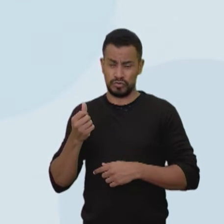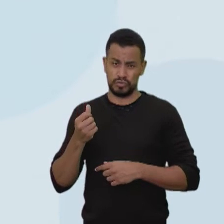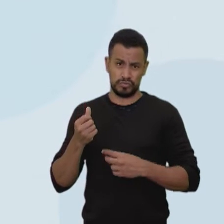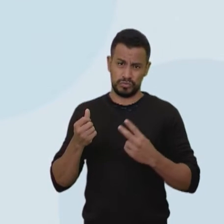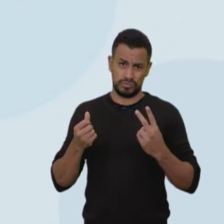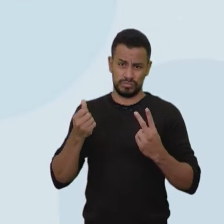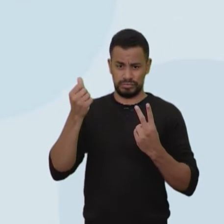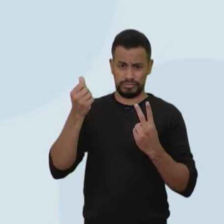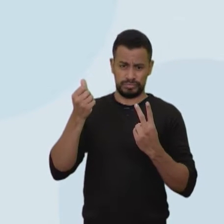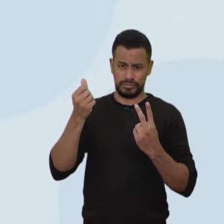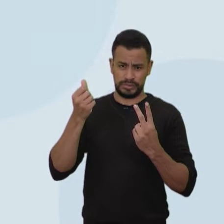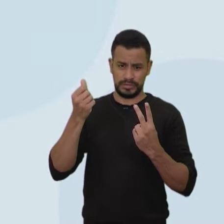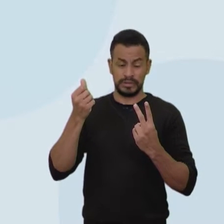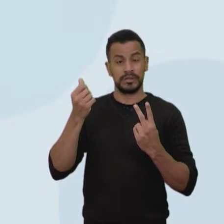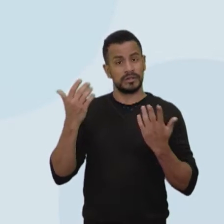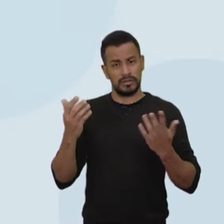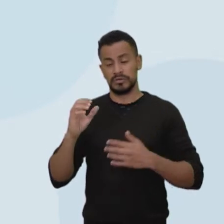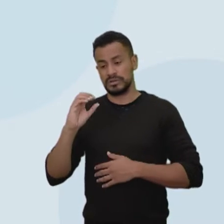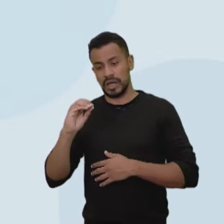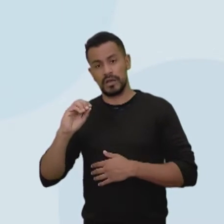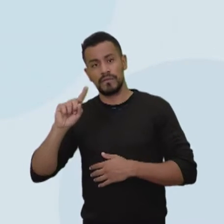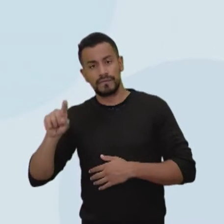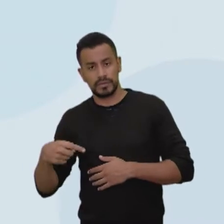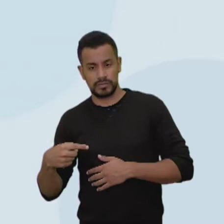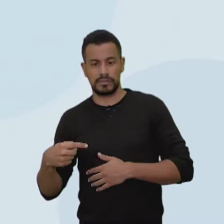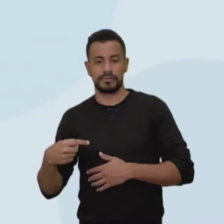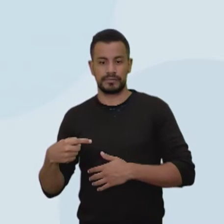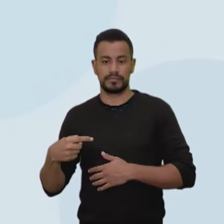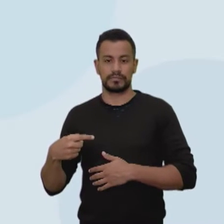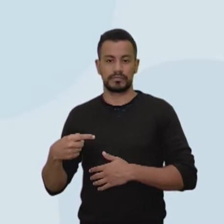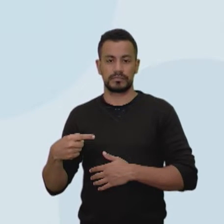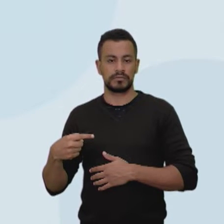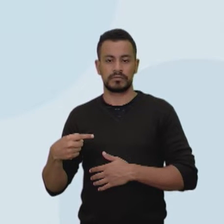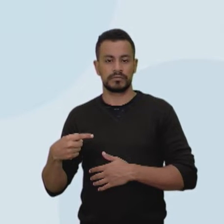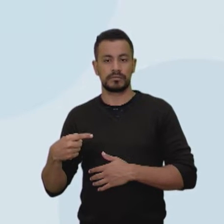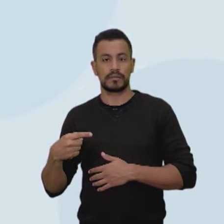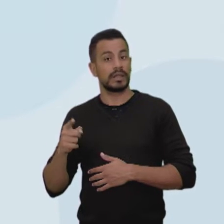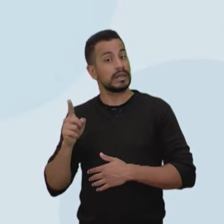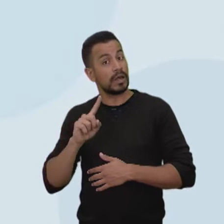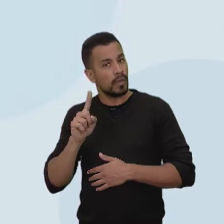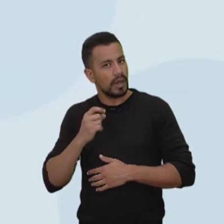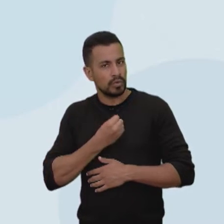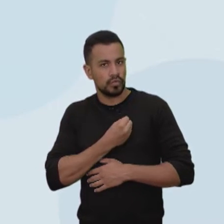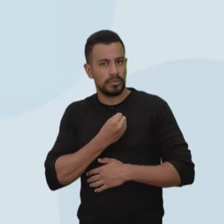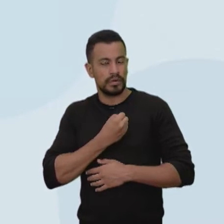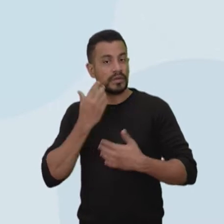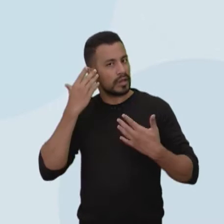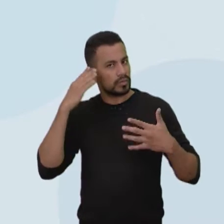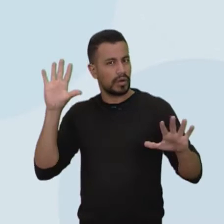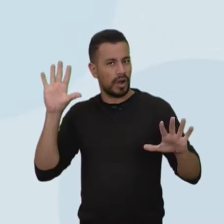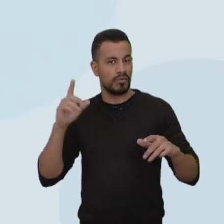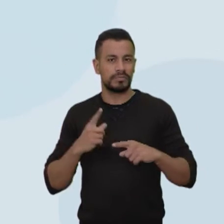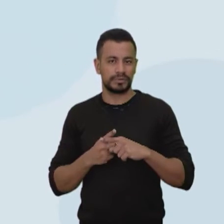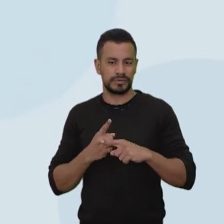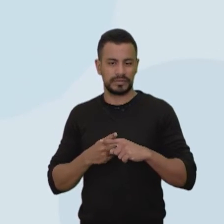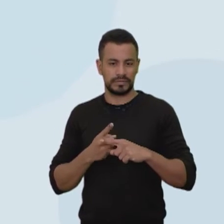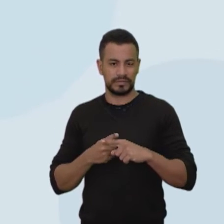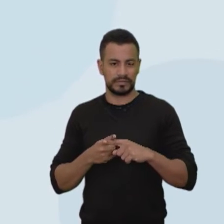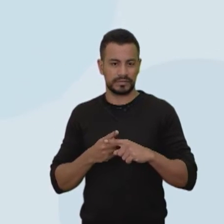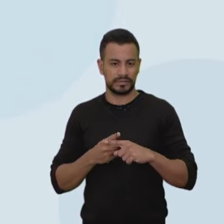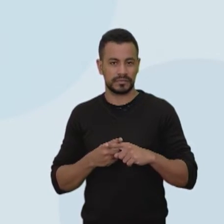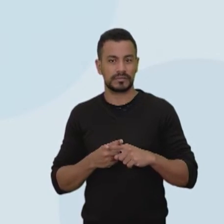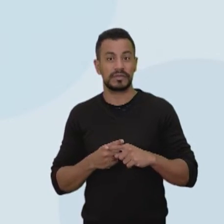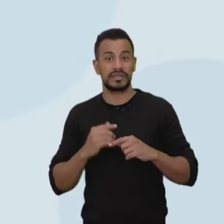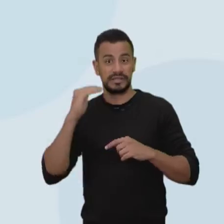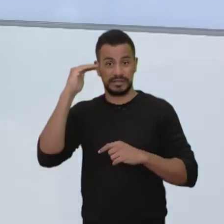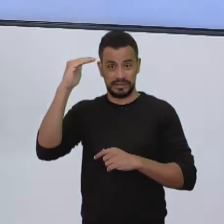já com 0, e 0. Já vi que de cara não deu um número natural. Porque quando o número de cima é menor que o de baixo, a gente já sabe